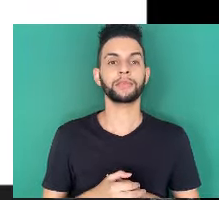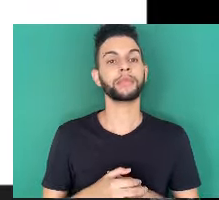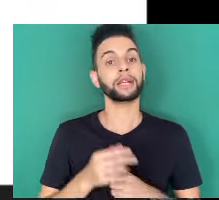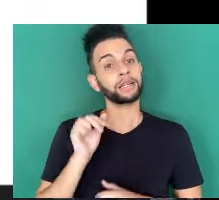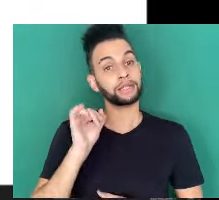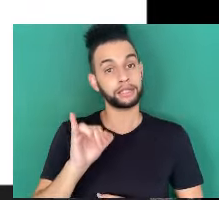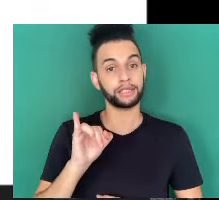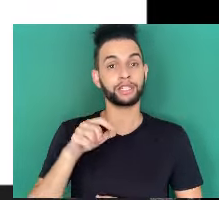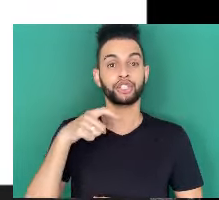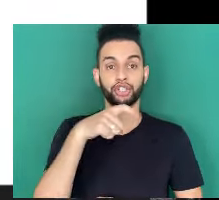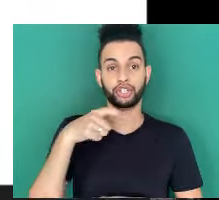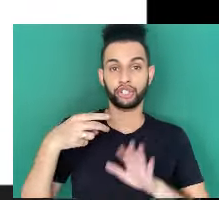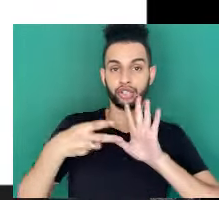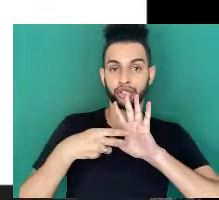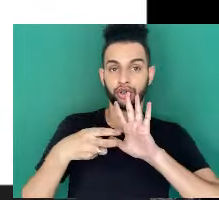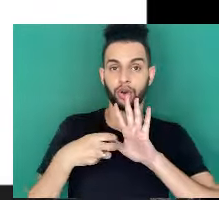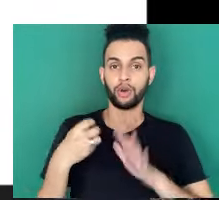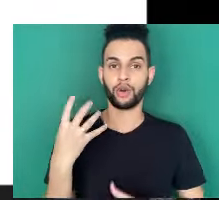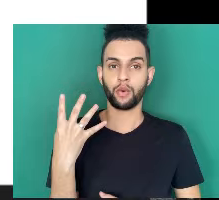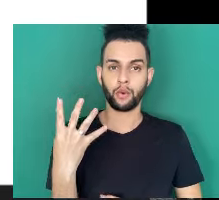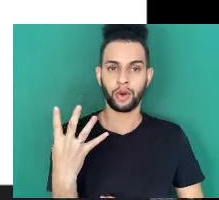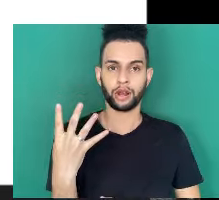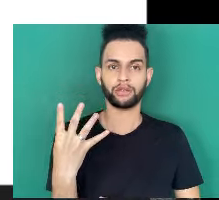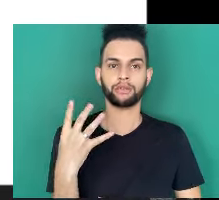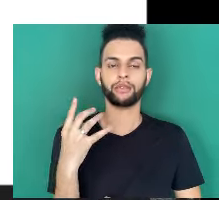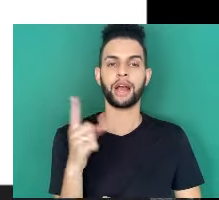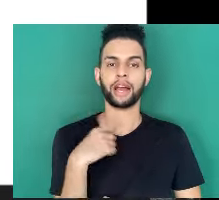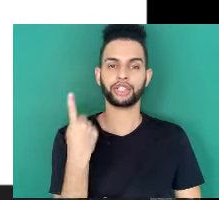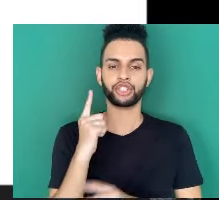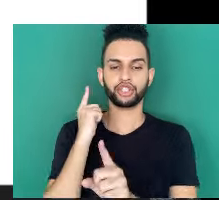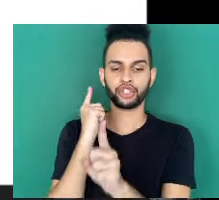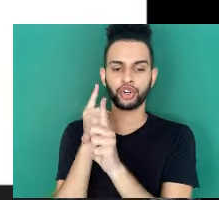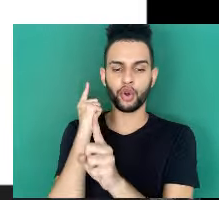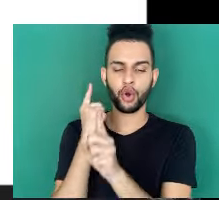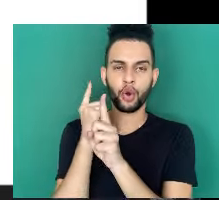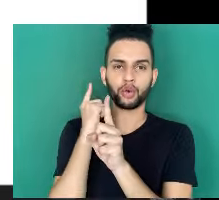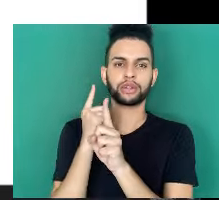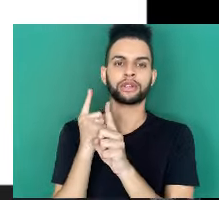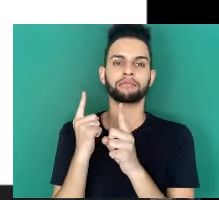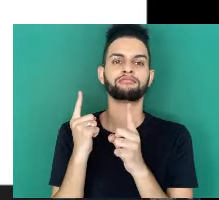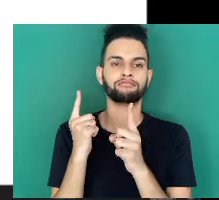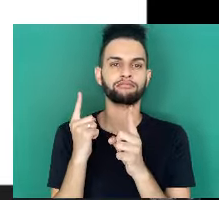E quando x é igual a 4, o que a gente encontra é exatamente o